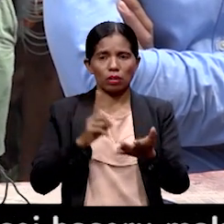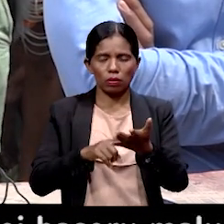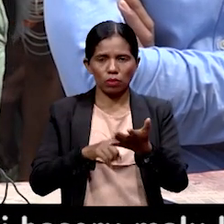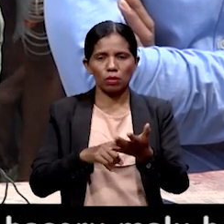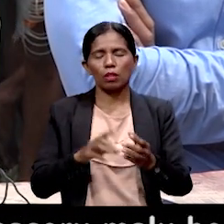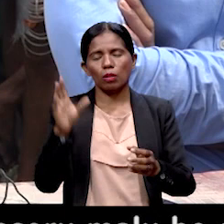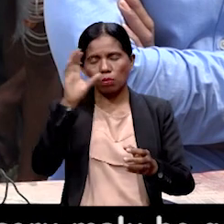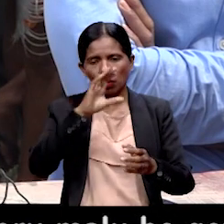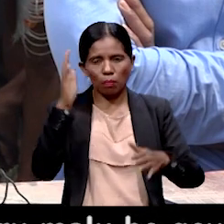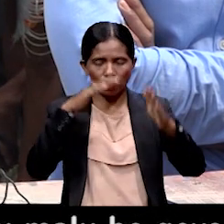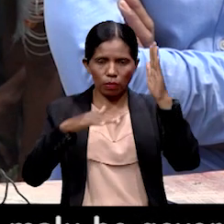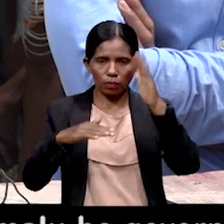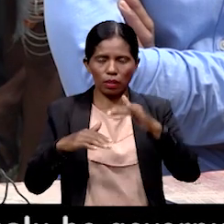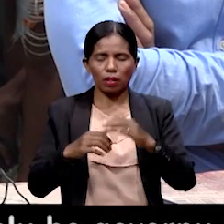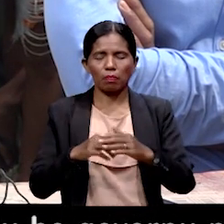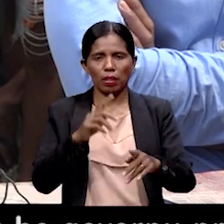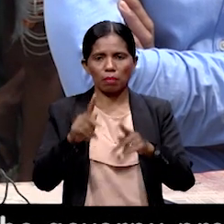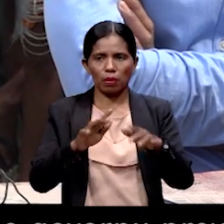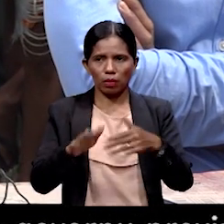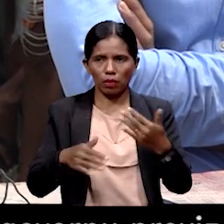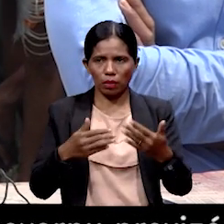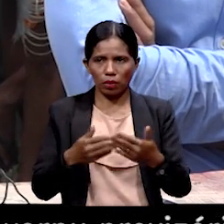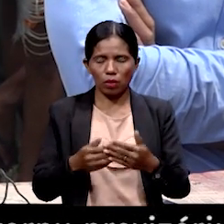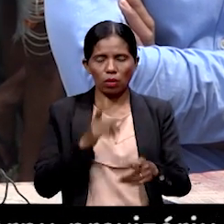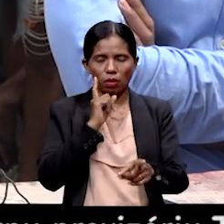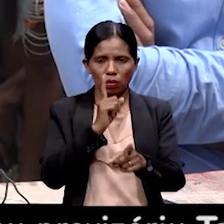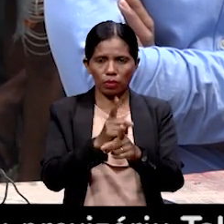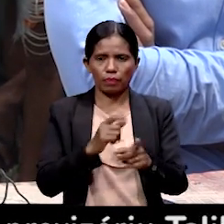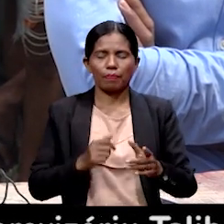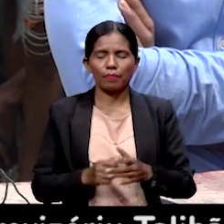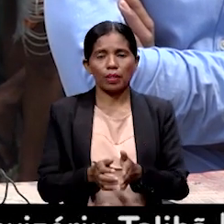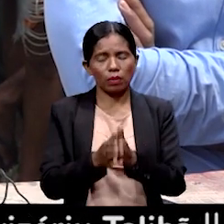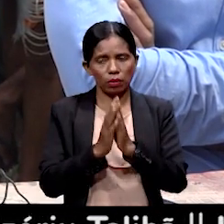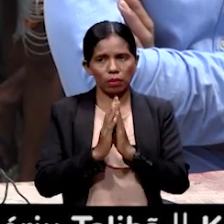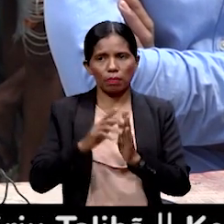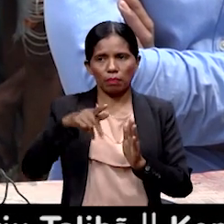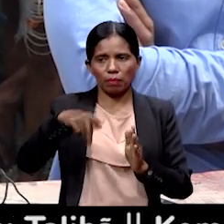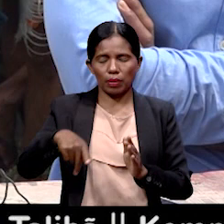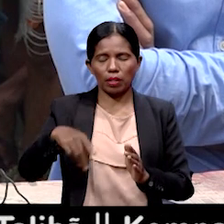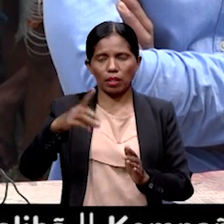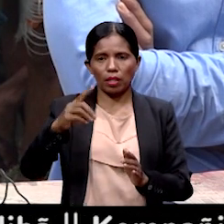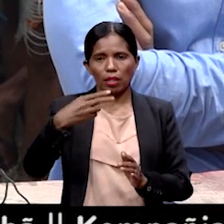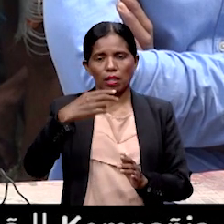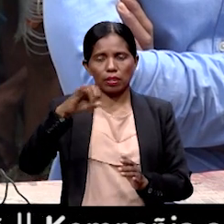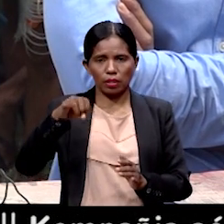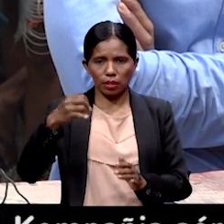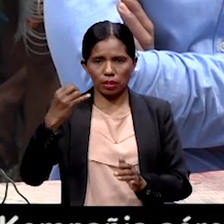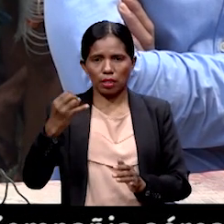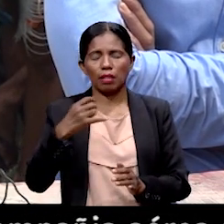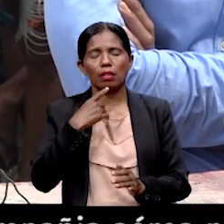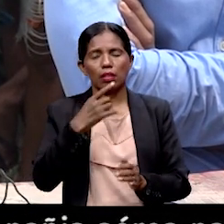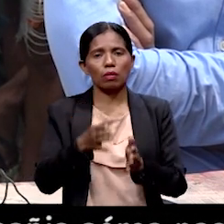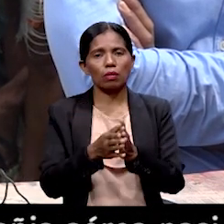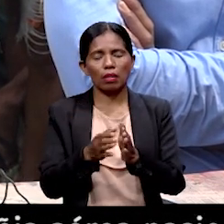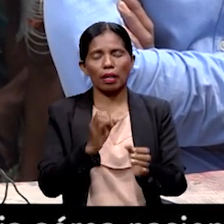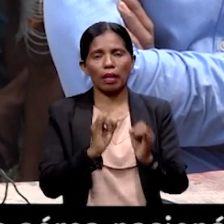para o problema povo nian ho sério. O suba PDH gazota, identidade Irak nebe,